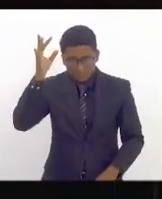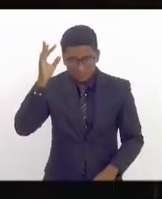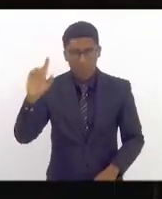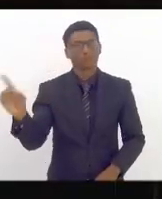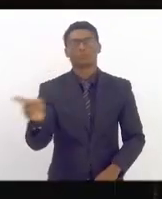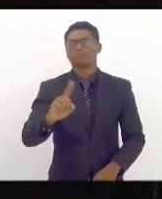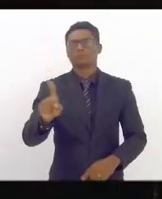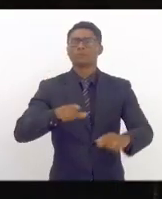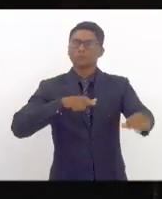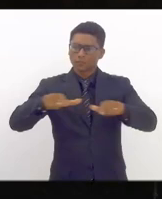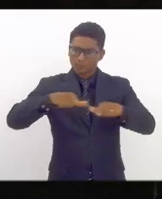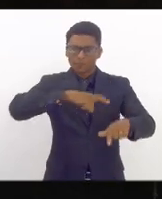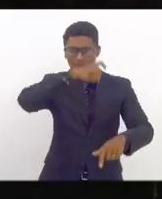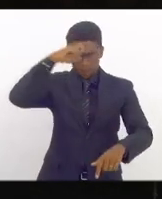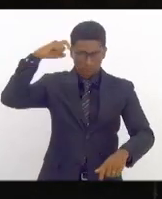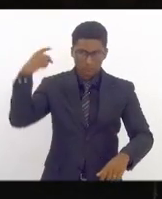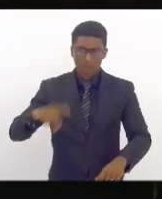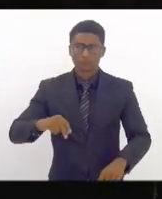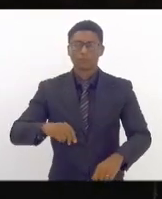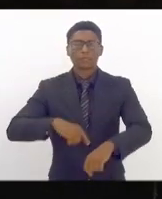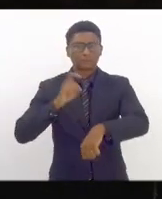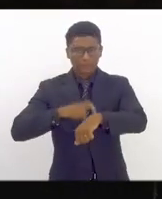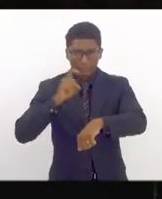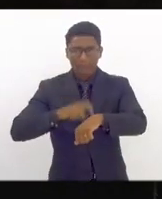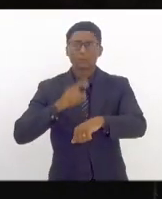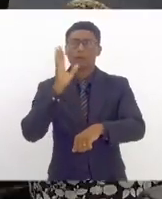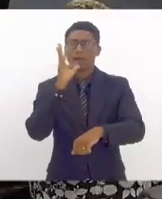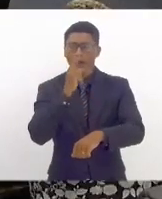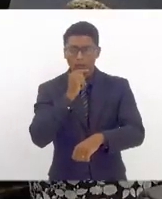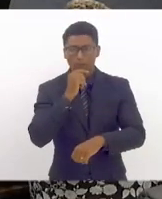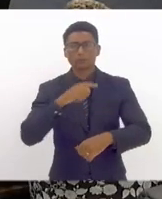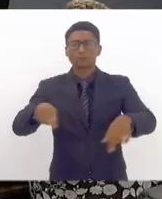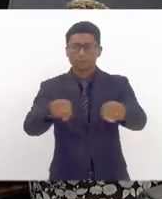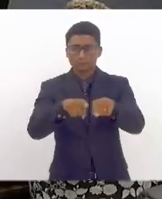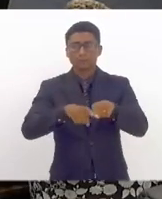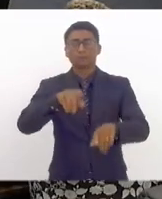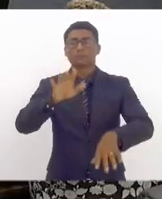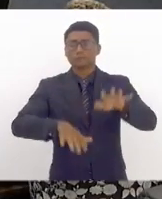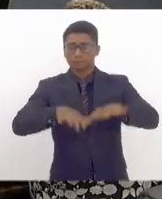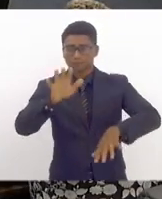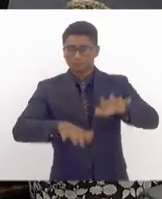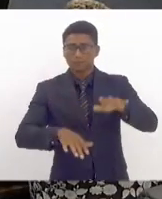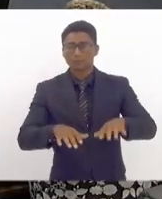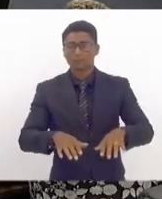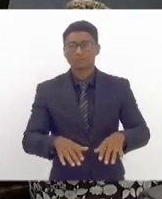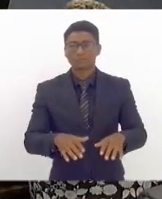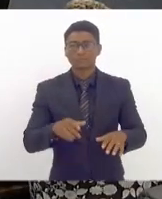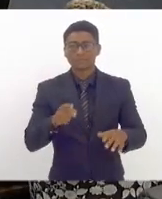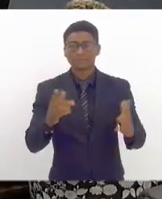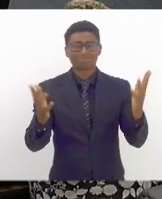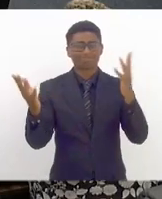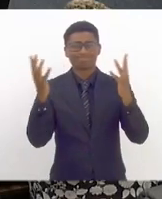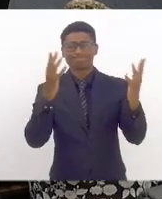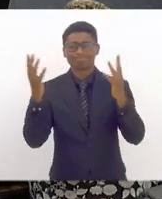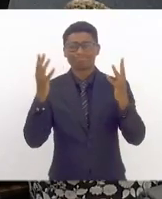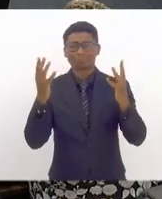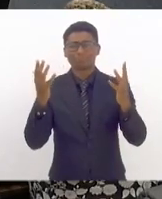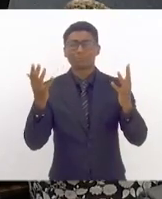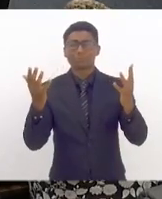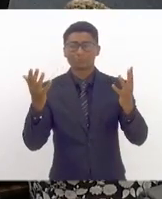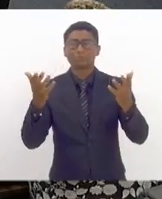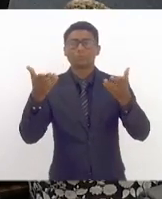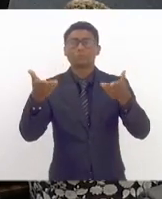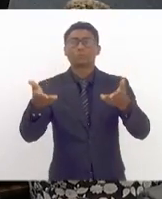é um trabalho duro é um trabalho que leva muito tempo e muitas vezes ele faz pouco do que ele poderia fazer então eu queria chamar